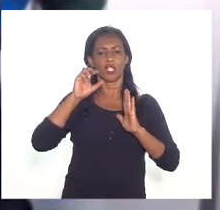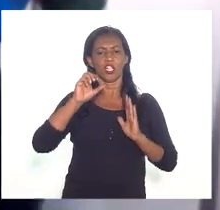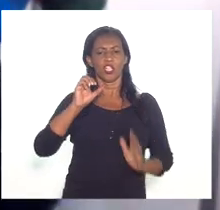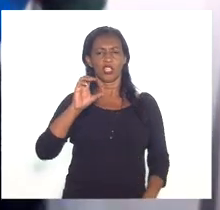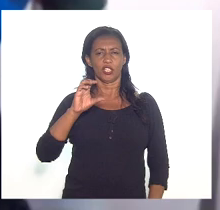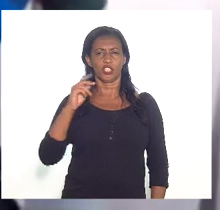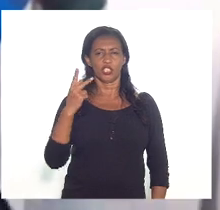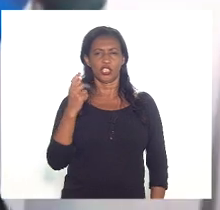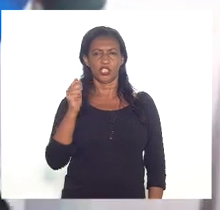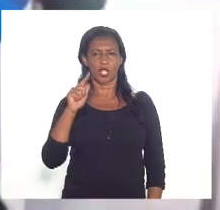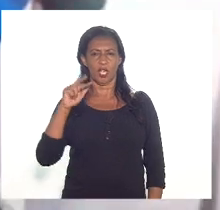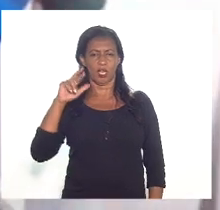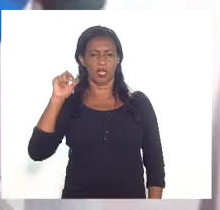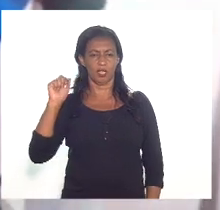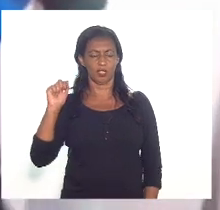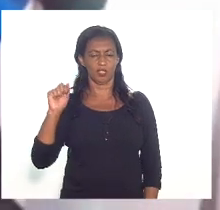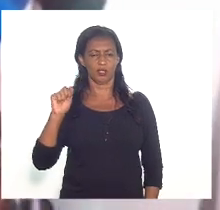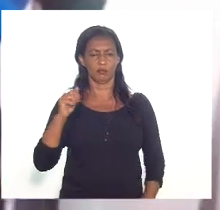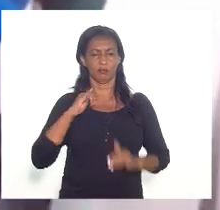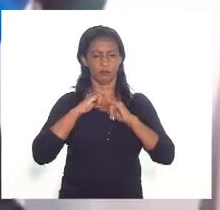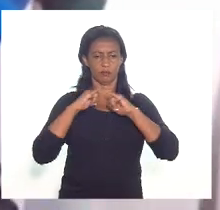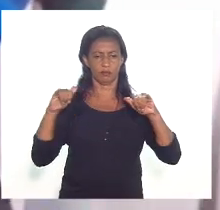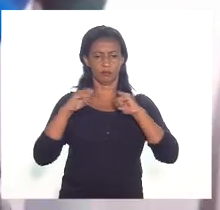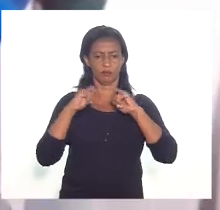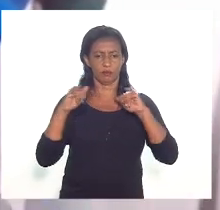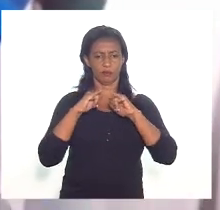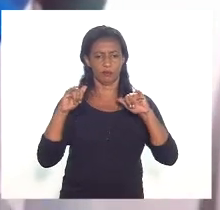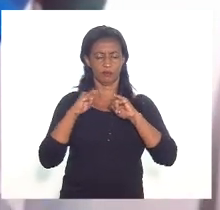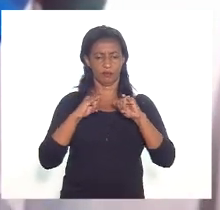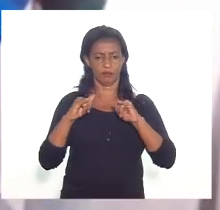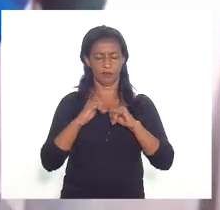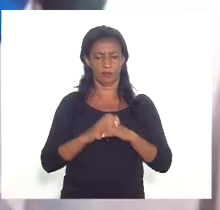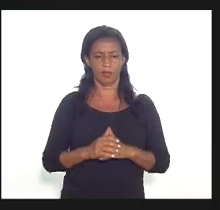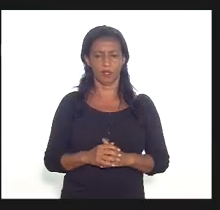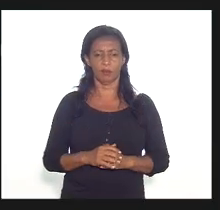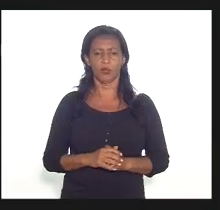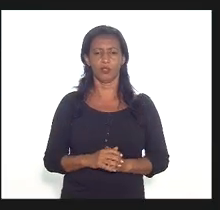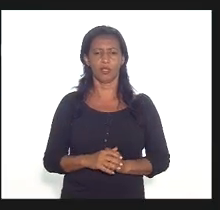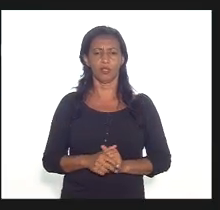Batista. Anuncio, em regime de justiça...